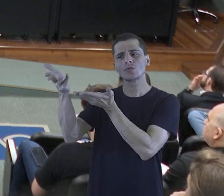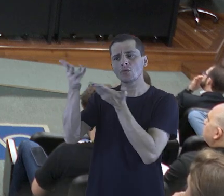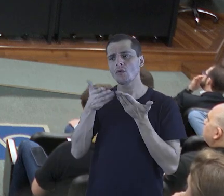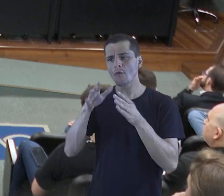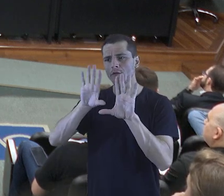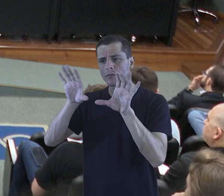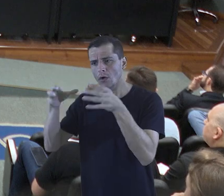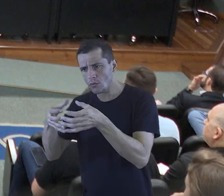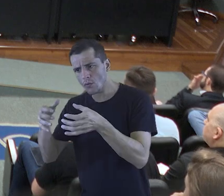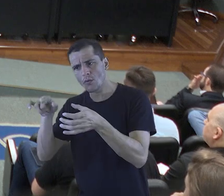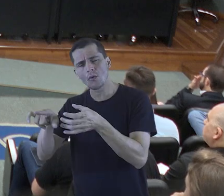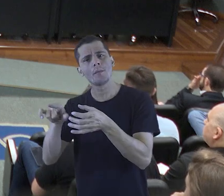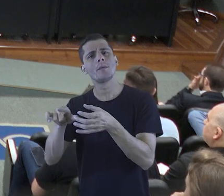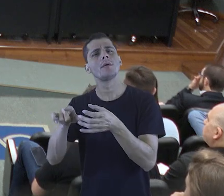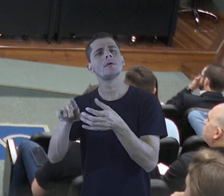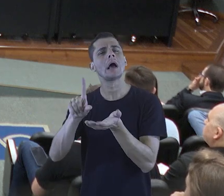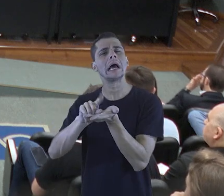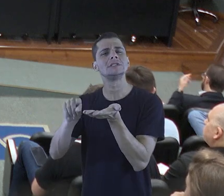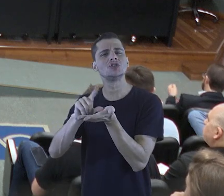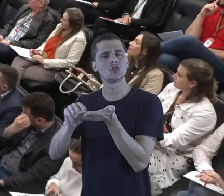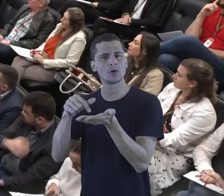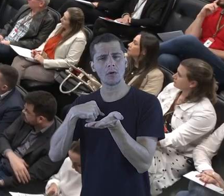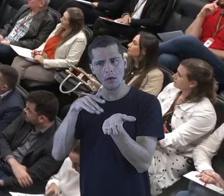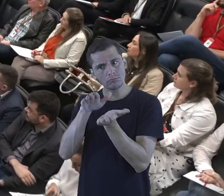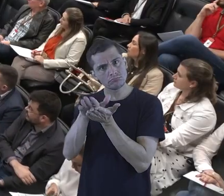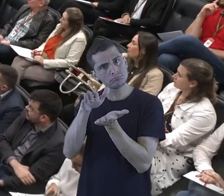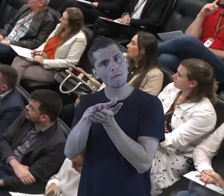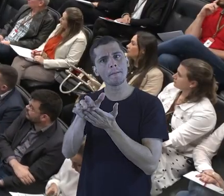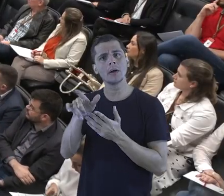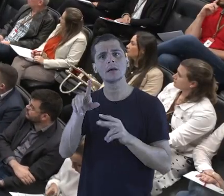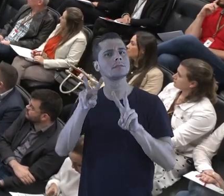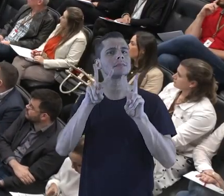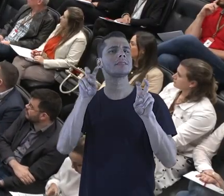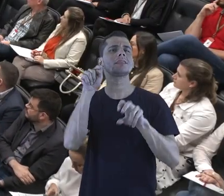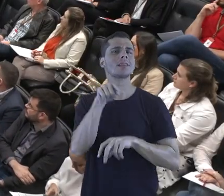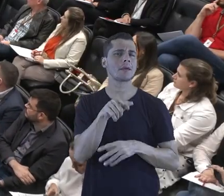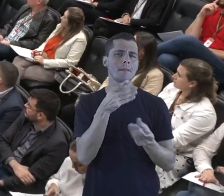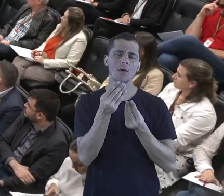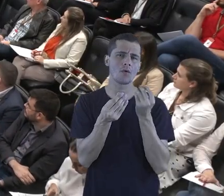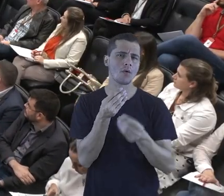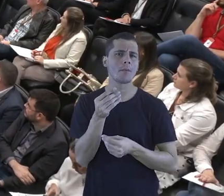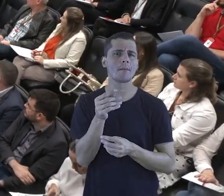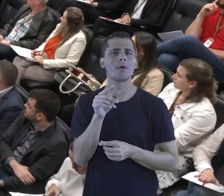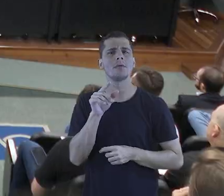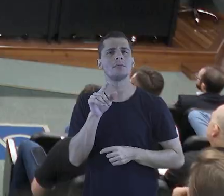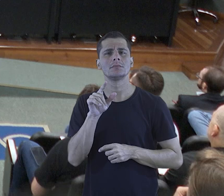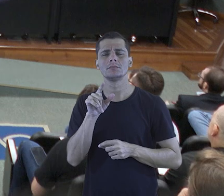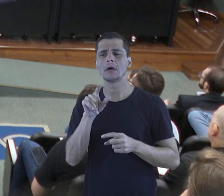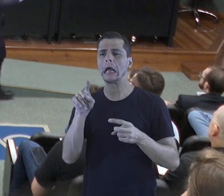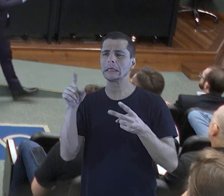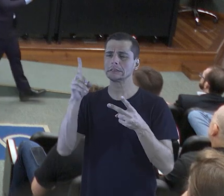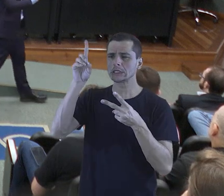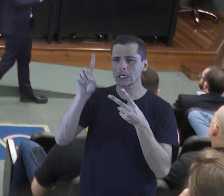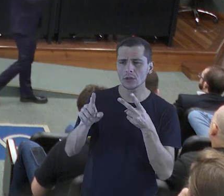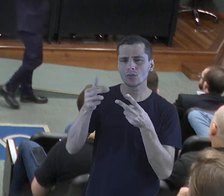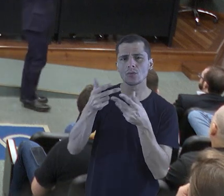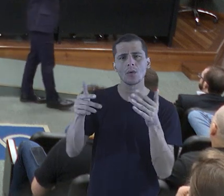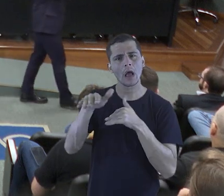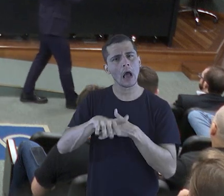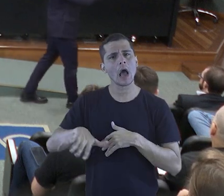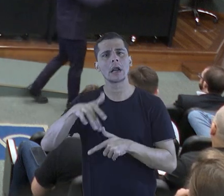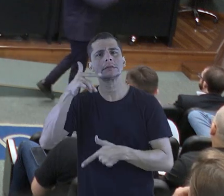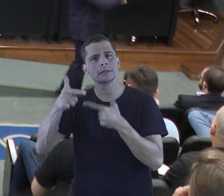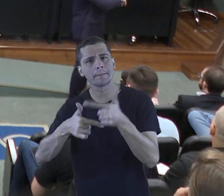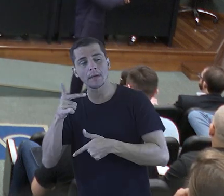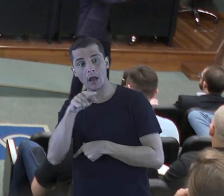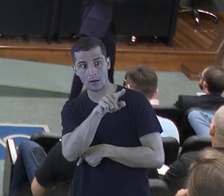fiquei indignado com aquilo. Daí fui, escrevi, chamei o time. Falei, vou escrever um artigo. Daí escrevi um artigo. E quando quem precisa de remédio é a farmácia? Está lá no